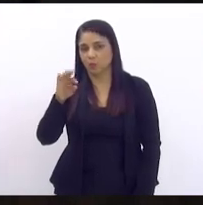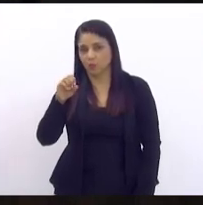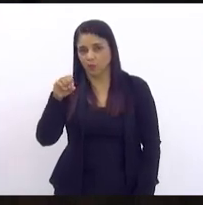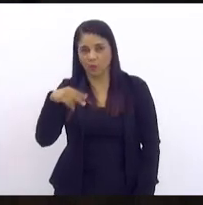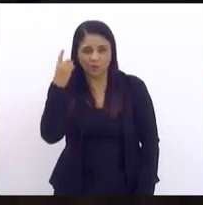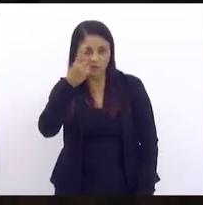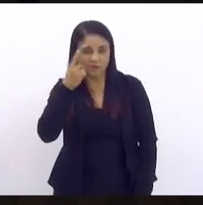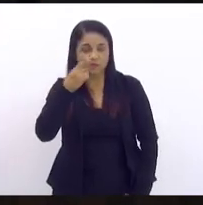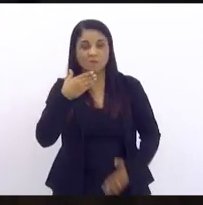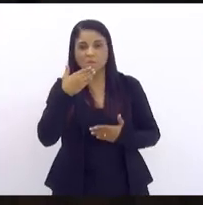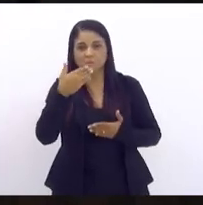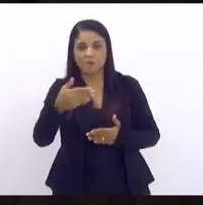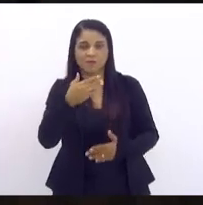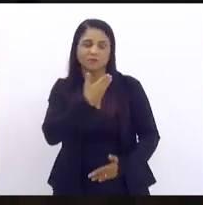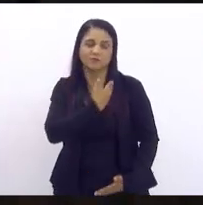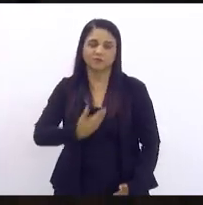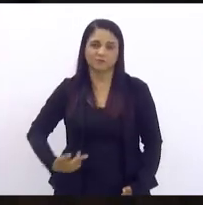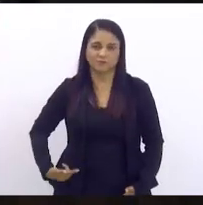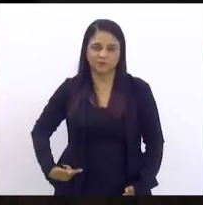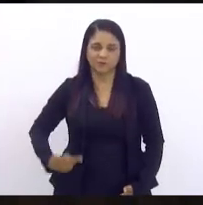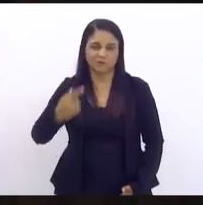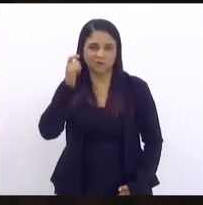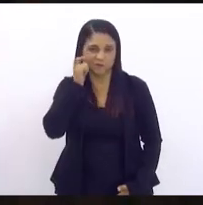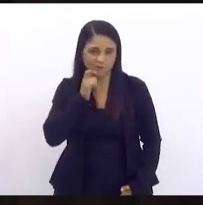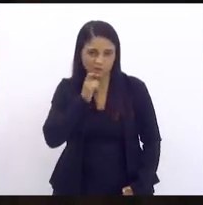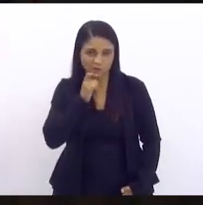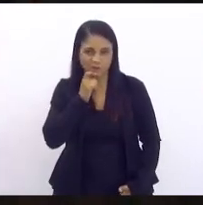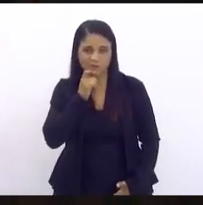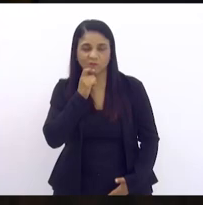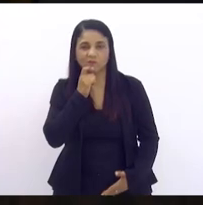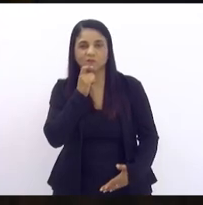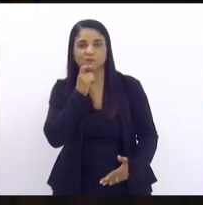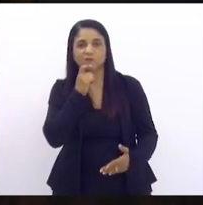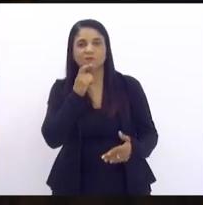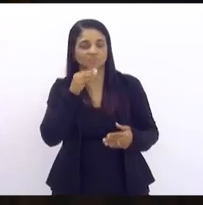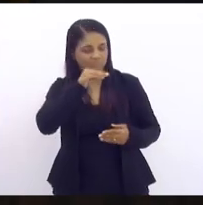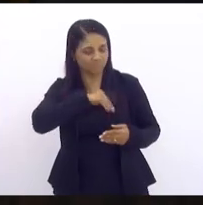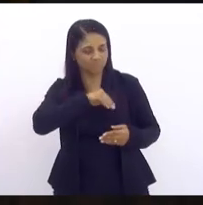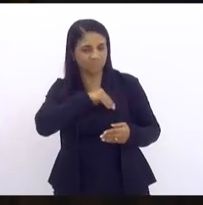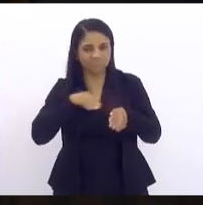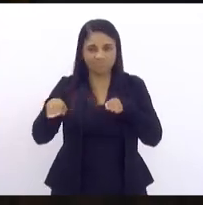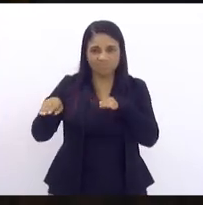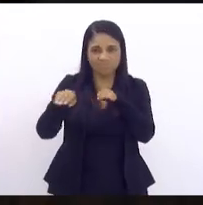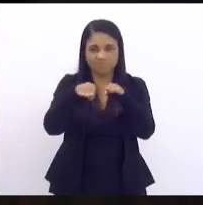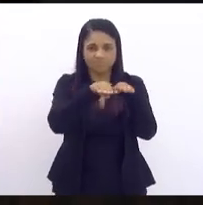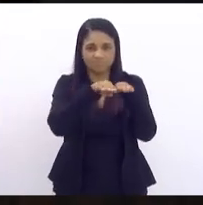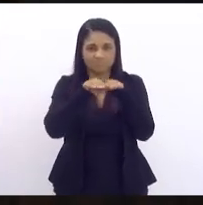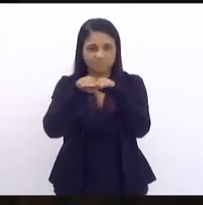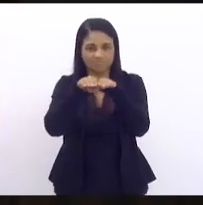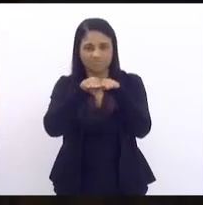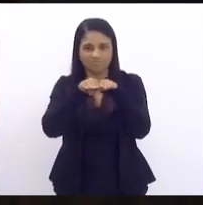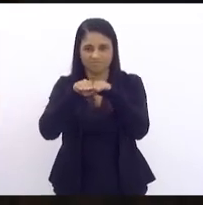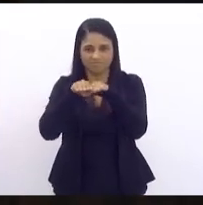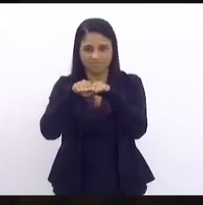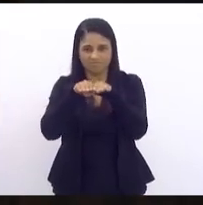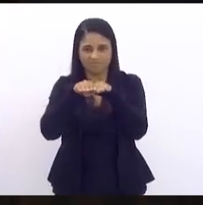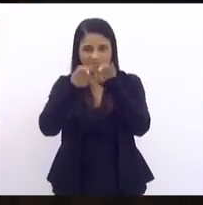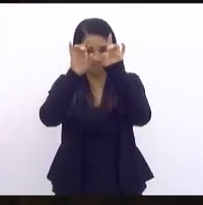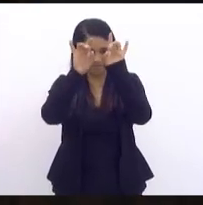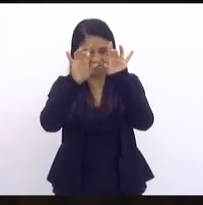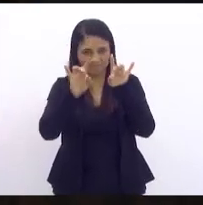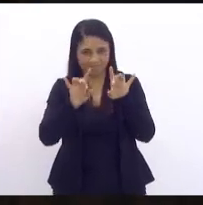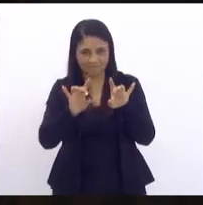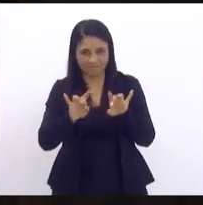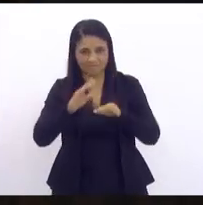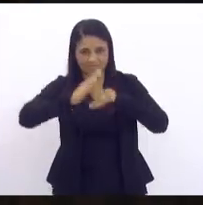governador do Estado do Rio de Janeiro, senhor Cláudio Castro, a equiparação das gratificações das unidades operacionais